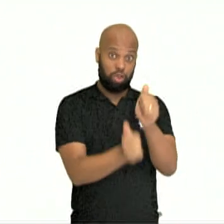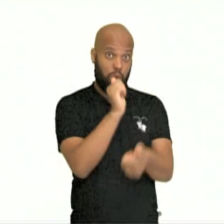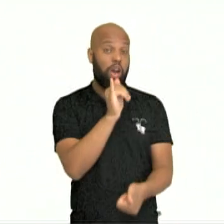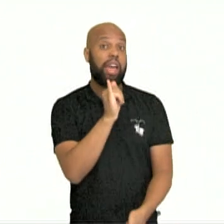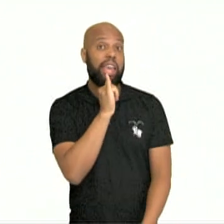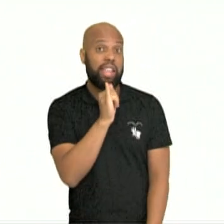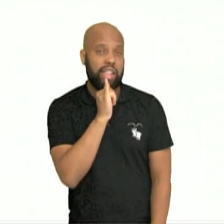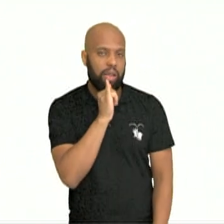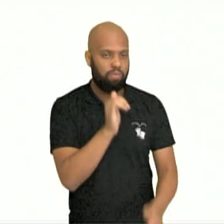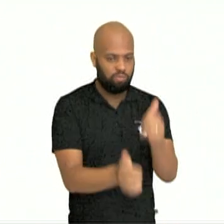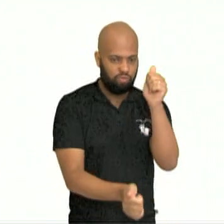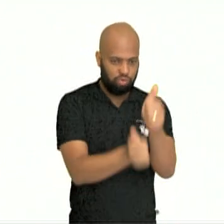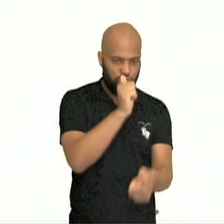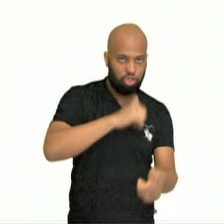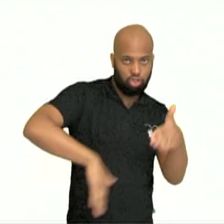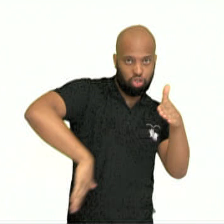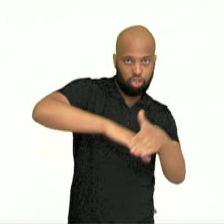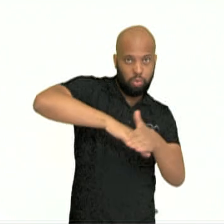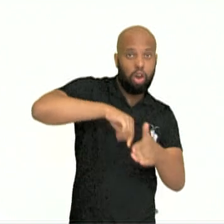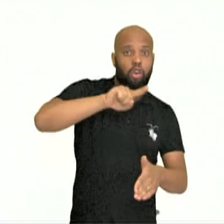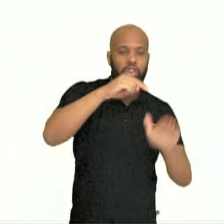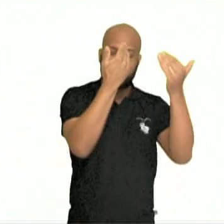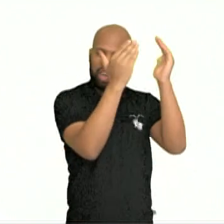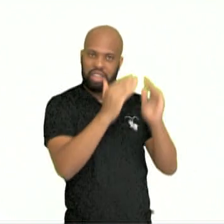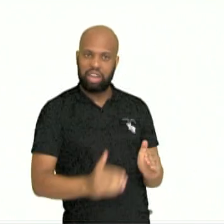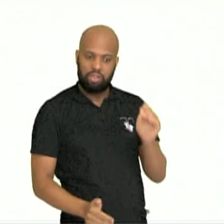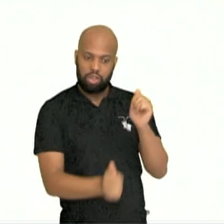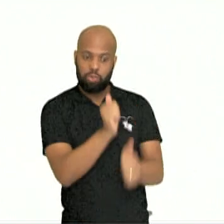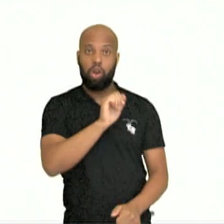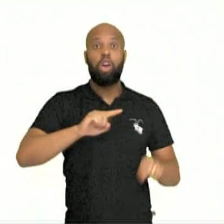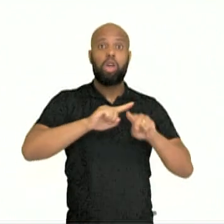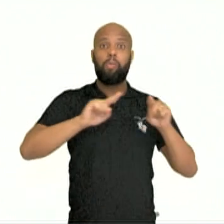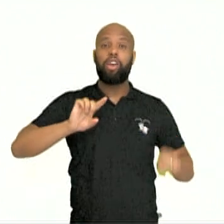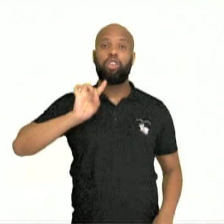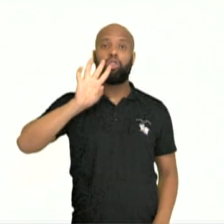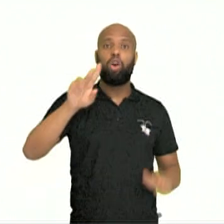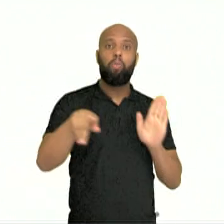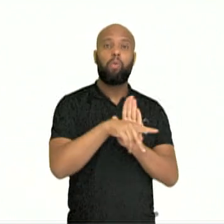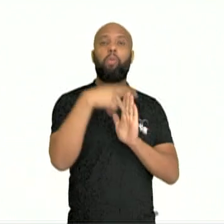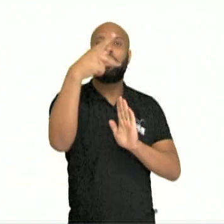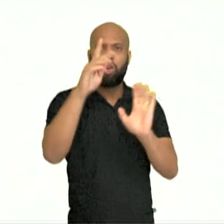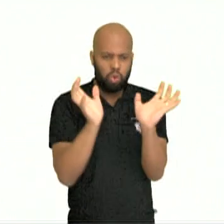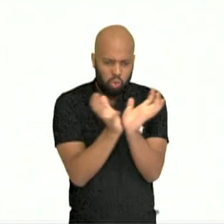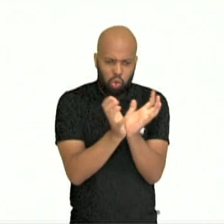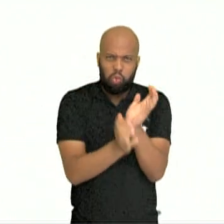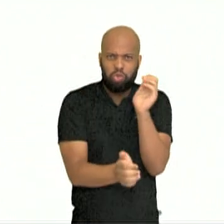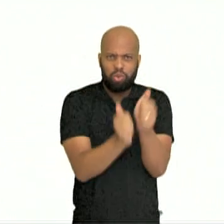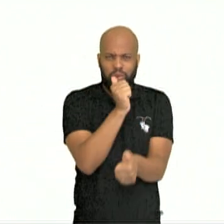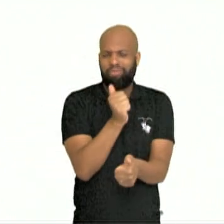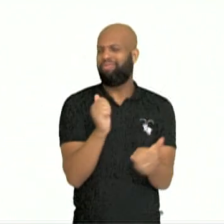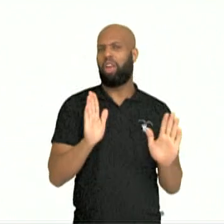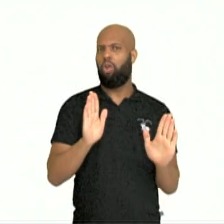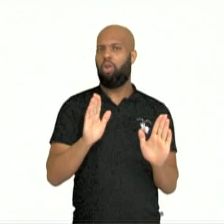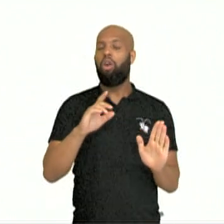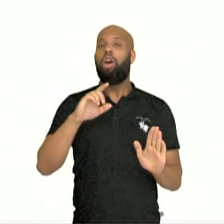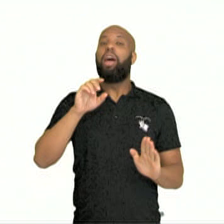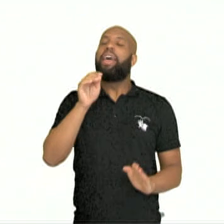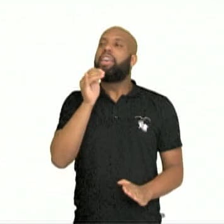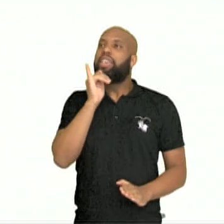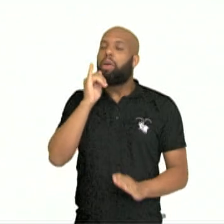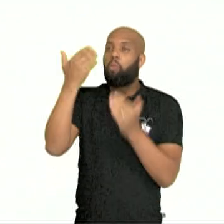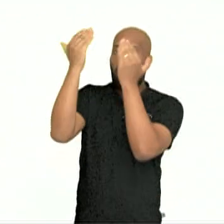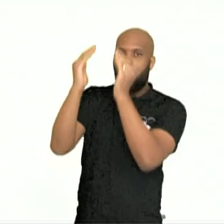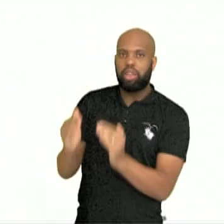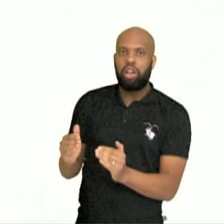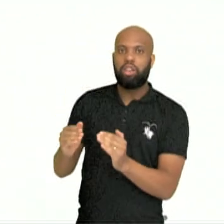repente você, né, analisar o futebol a partir da perspectiva do time que você torce, né? Não seria complicado? Ou analisar a política a